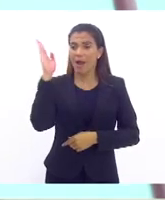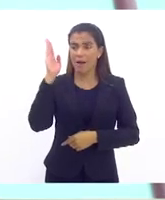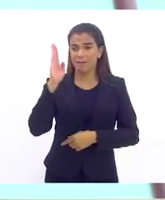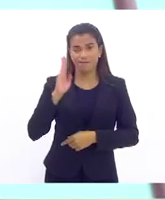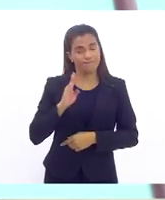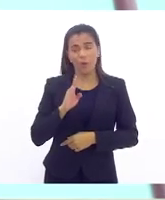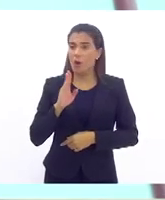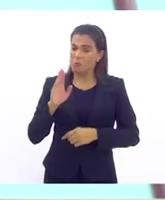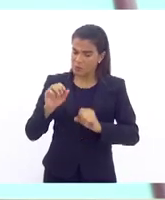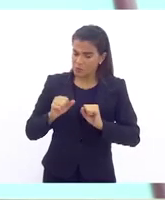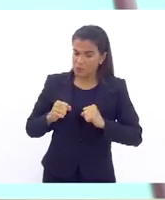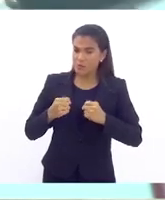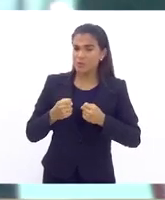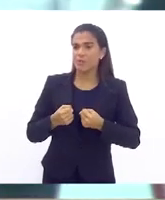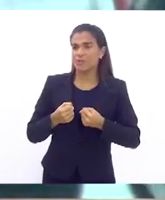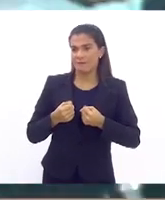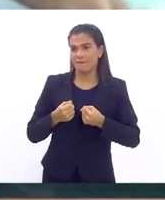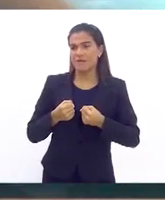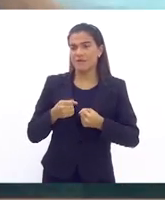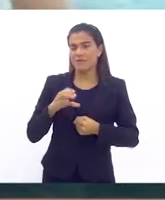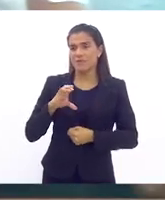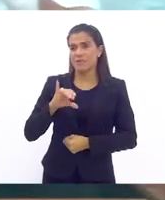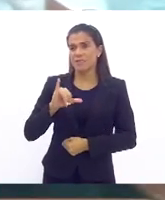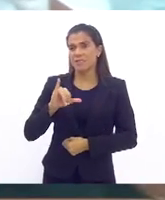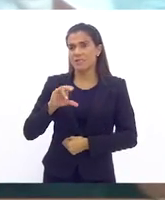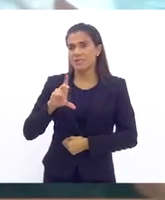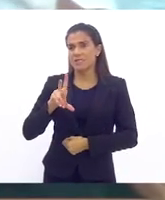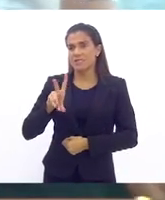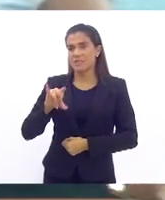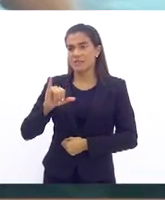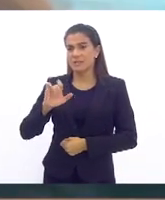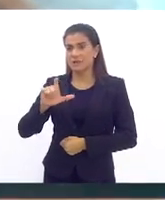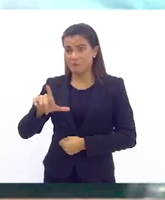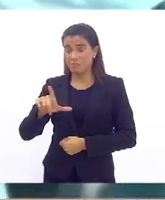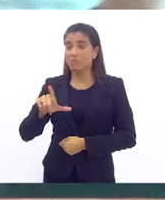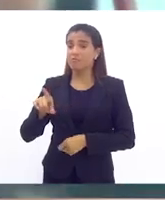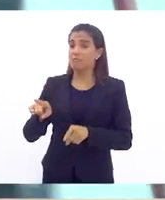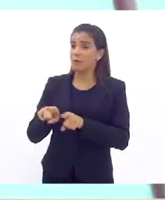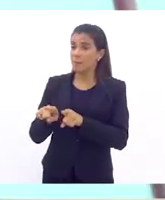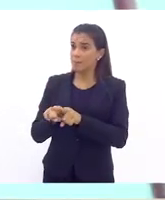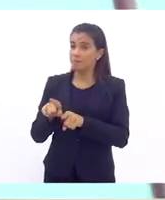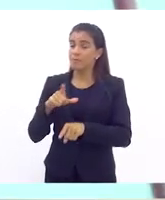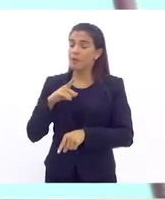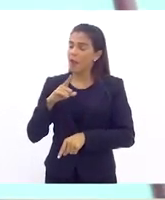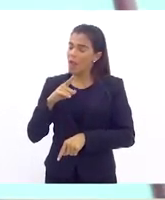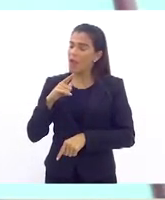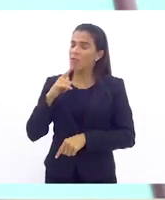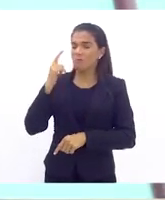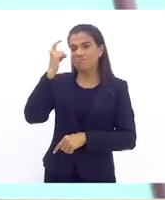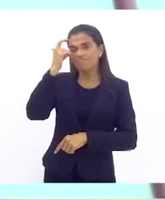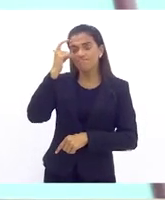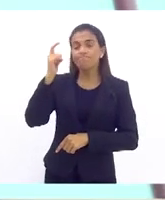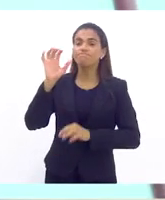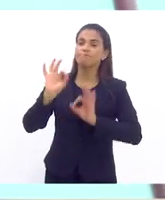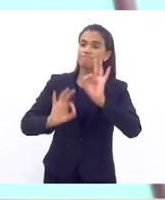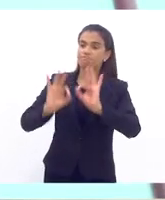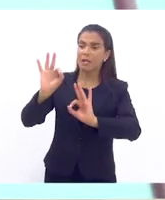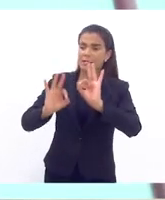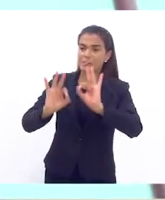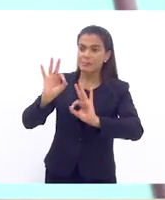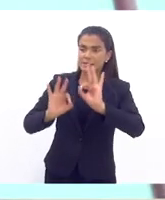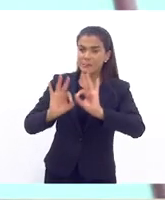também que a gente interage bastante ele também agora ele ele serve também com a questão de planejamento a super